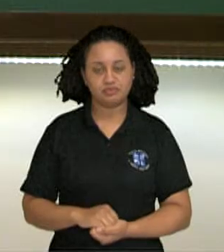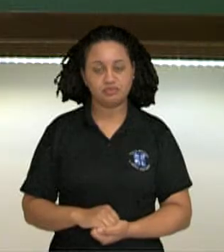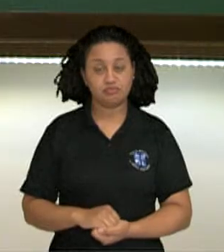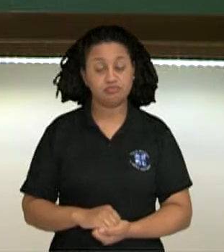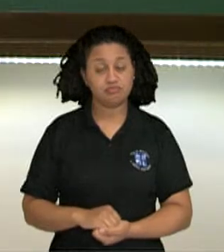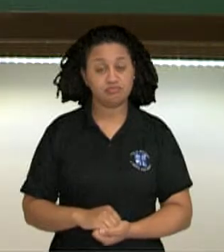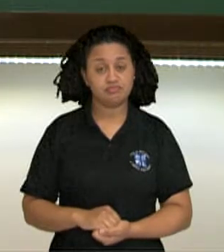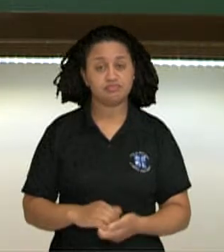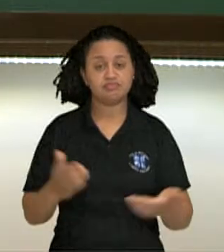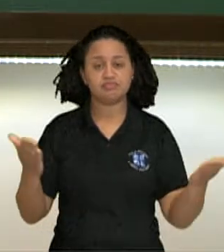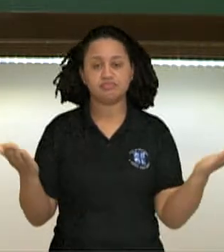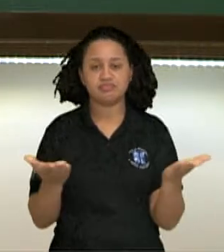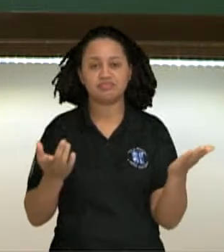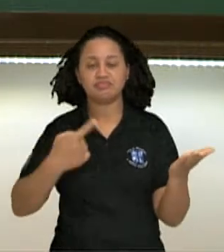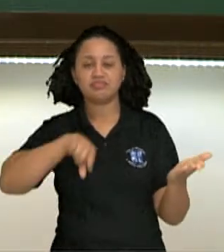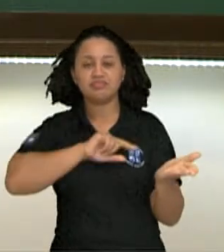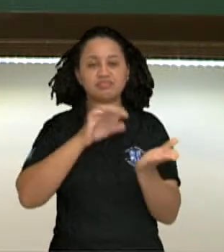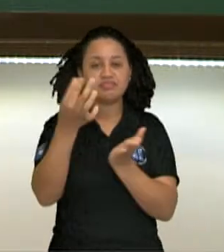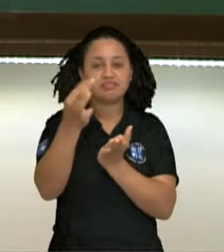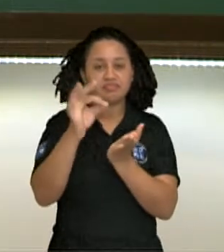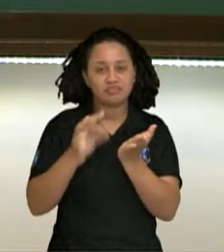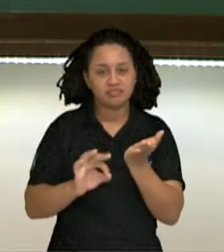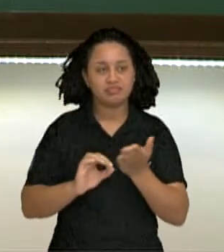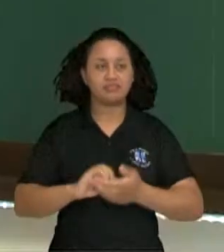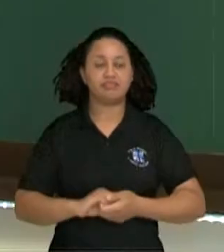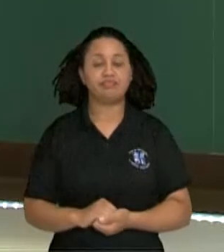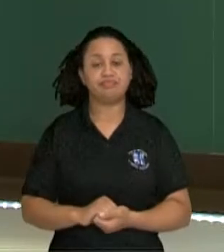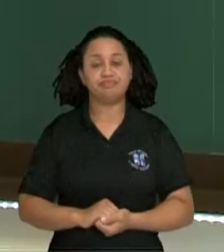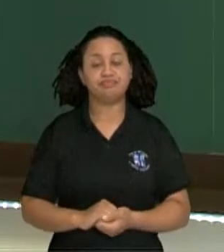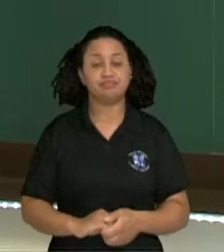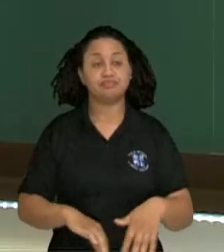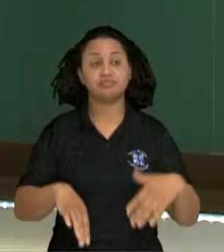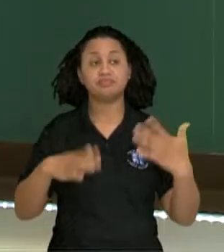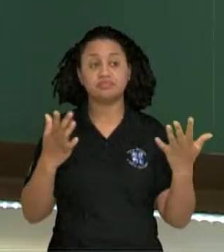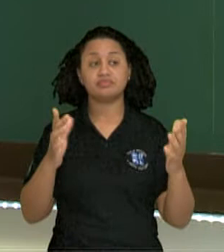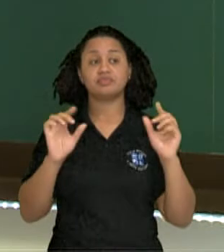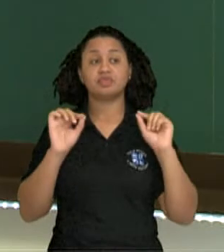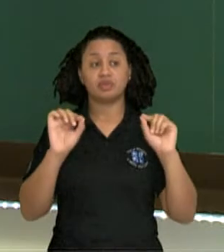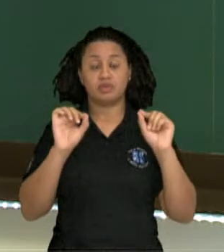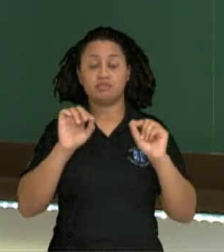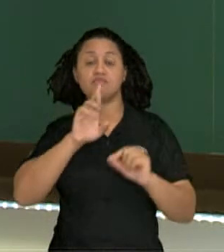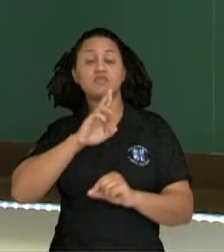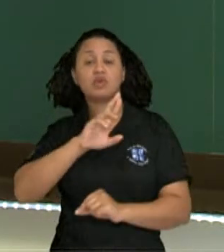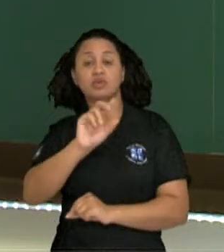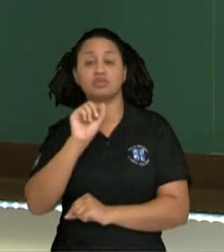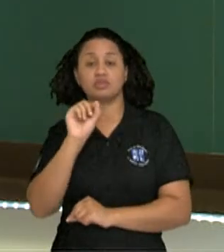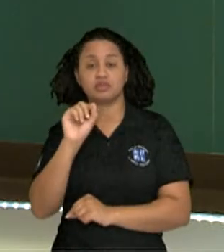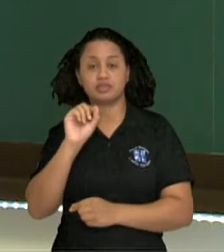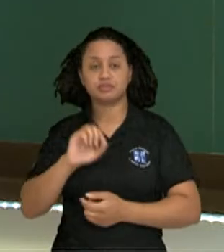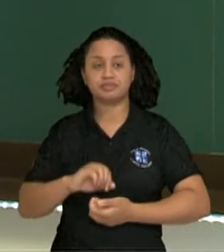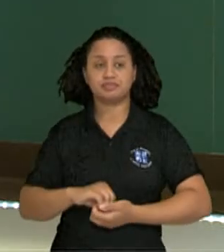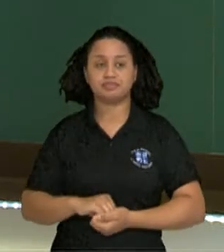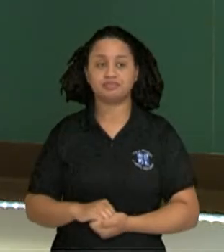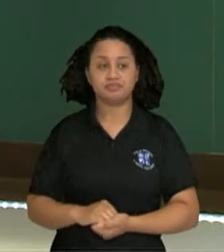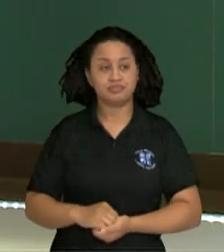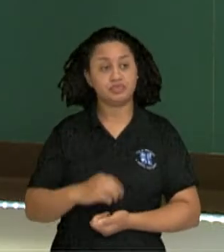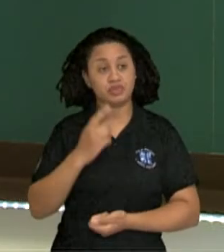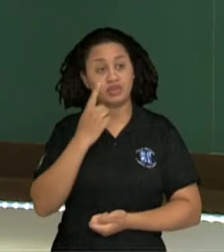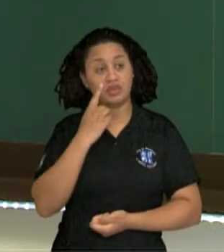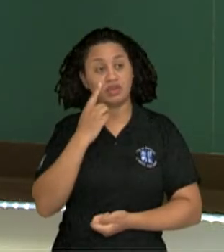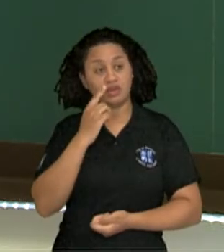Muy bien, vamos a corregir. Tenemos entonces la respuesta: aceptar las